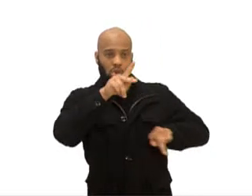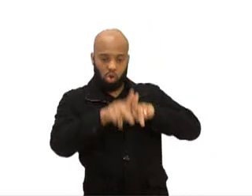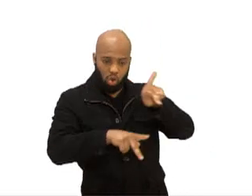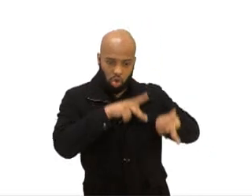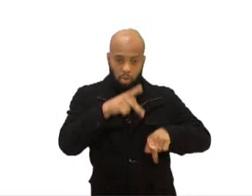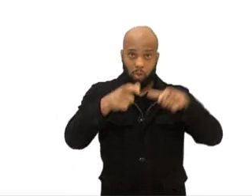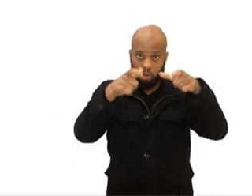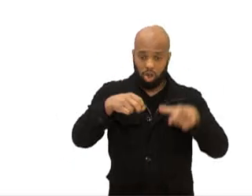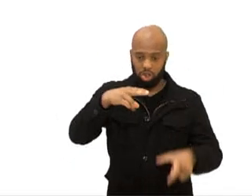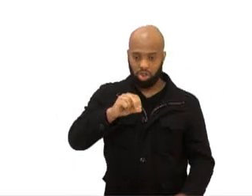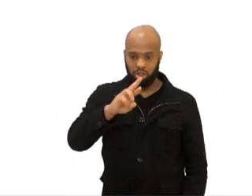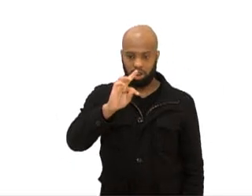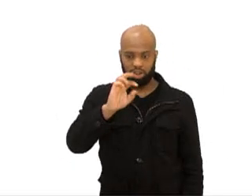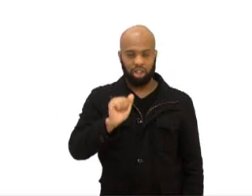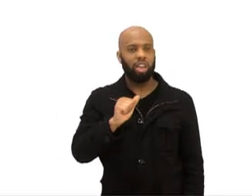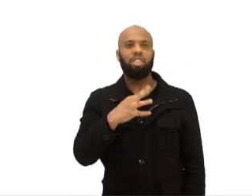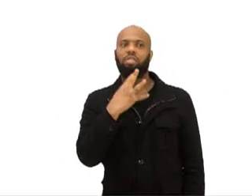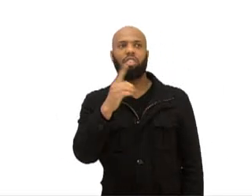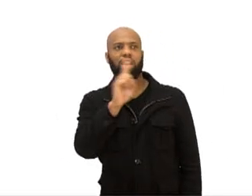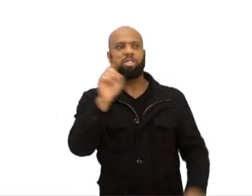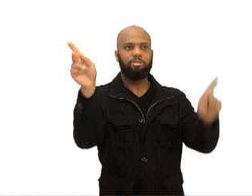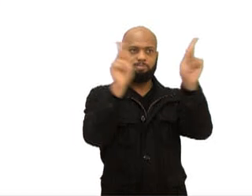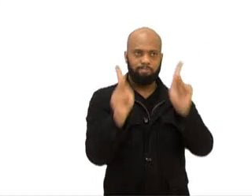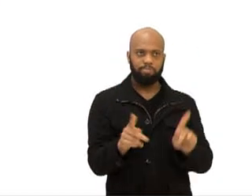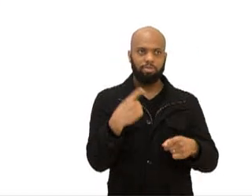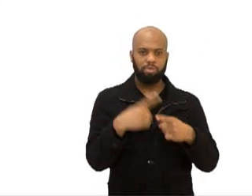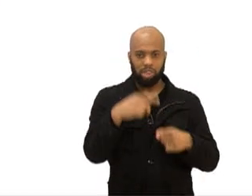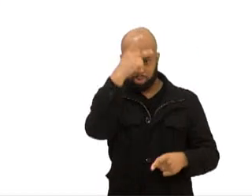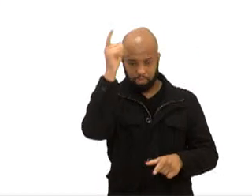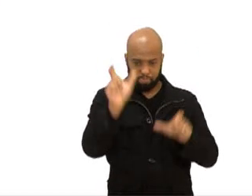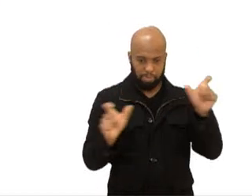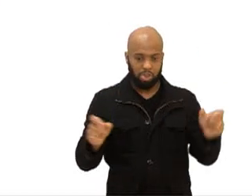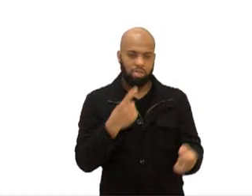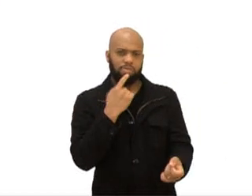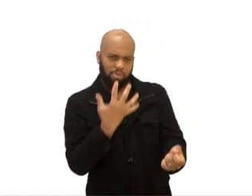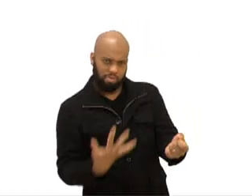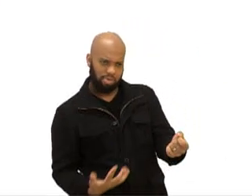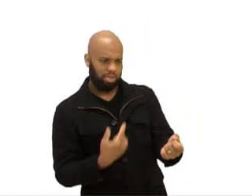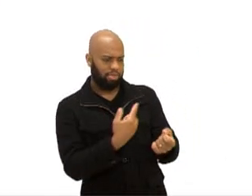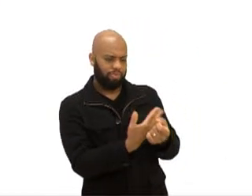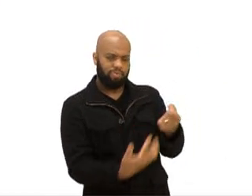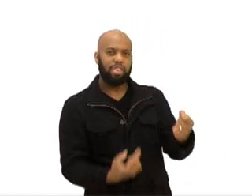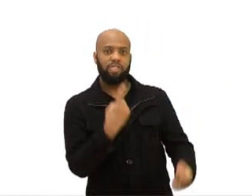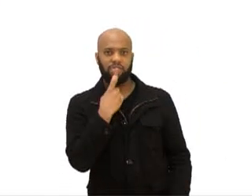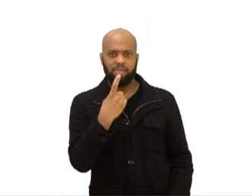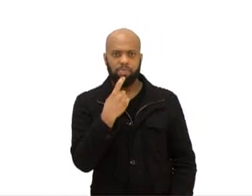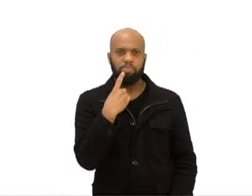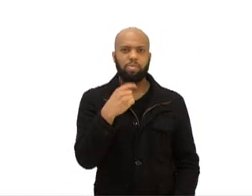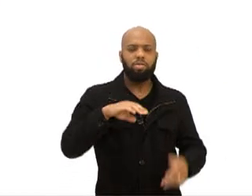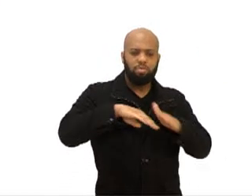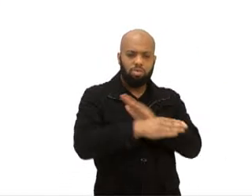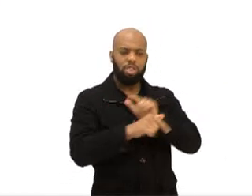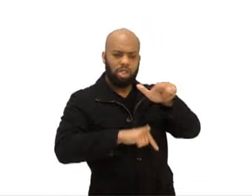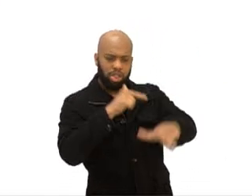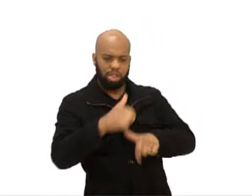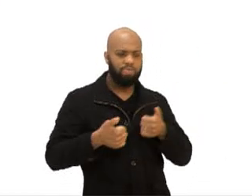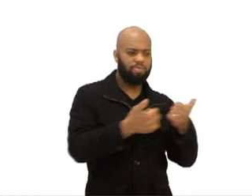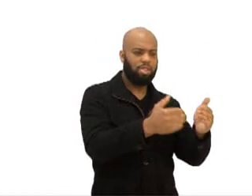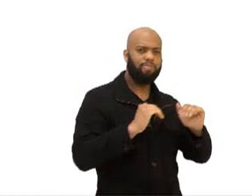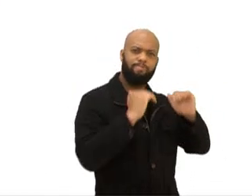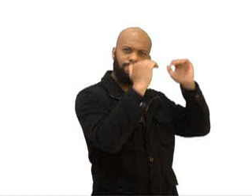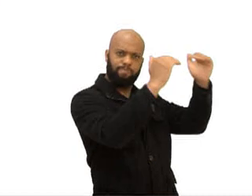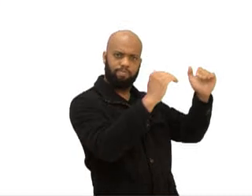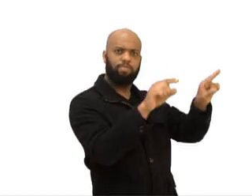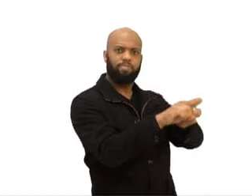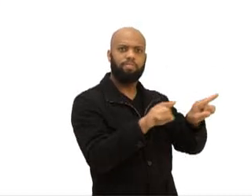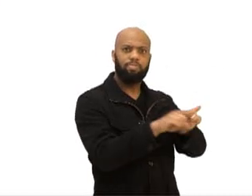Norta não conhece a paz. Seus habitantes de sangue vermelho estão acostumados a trabalhar para sustentar a elite prateada e